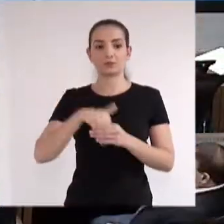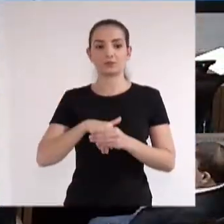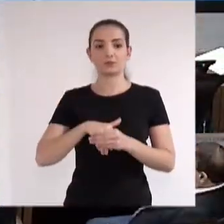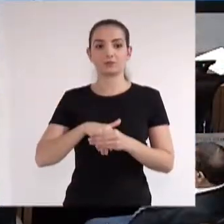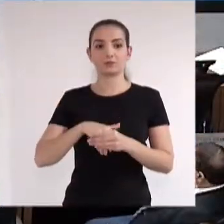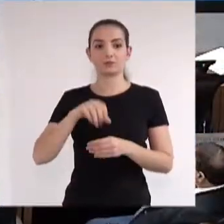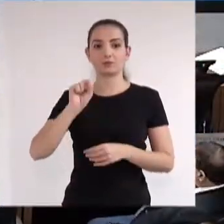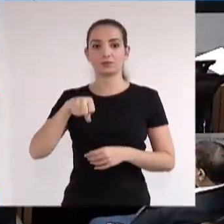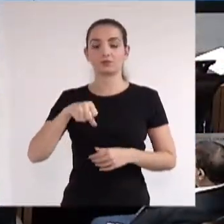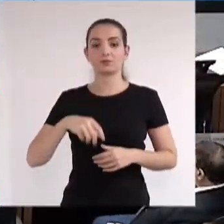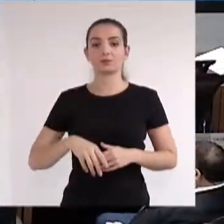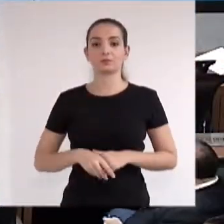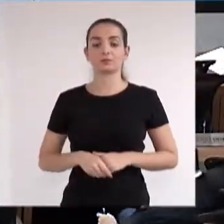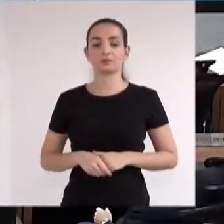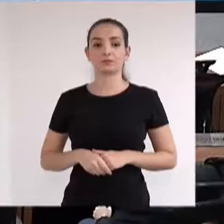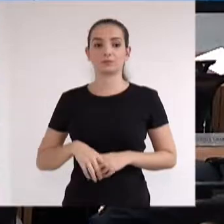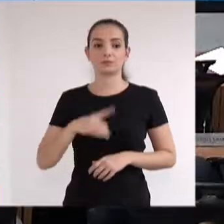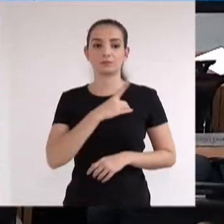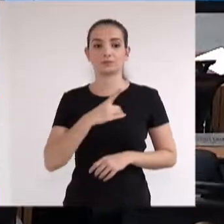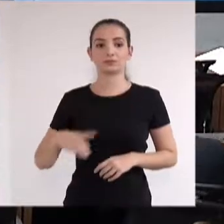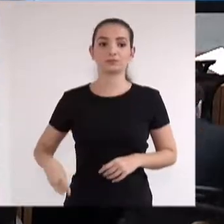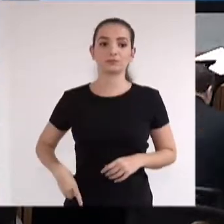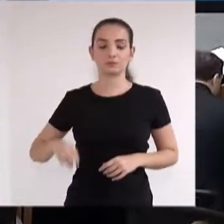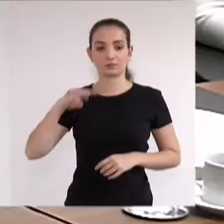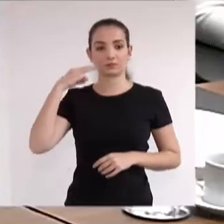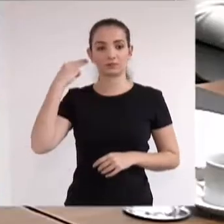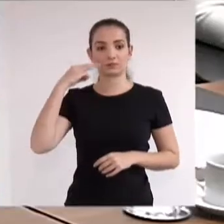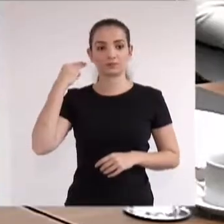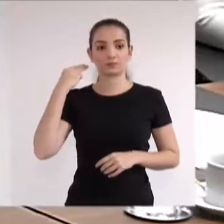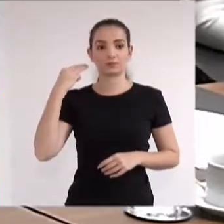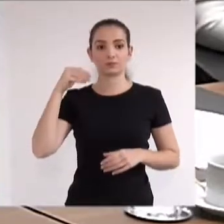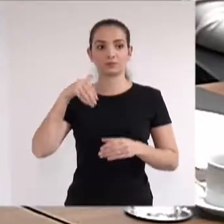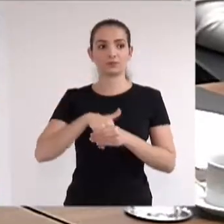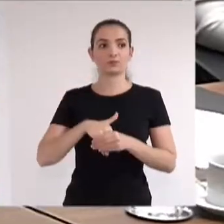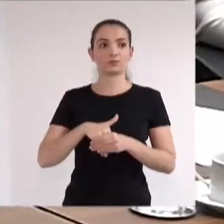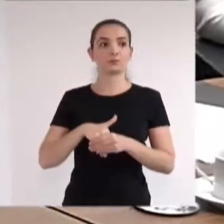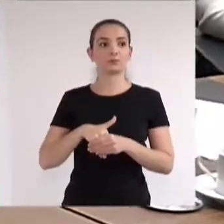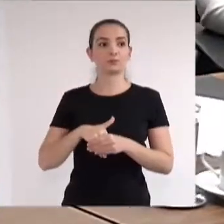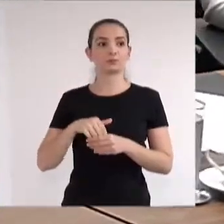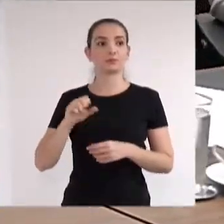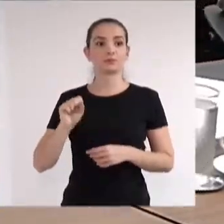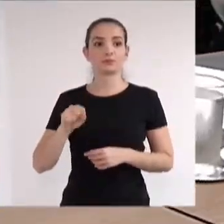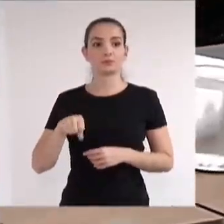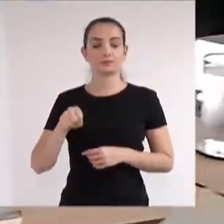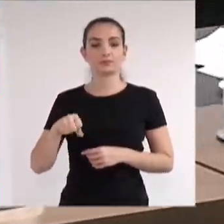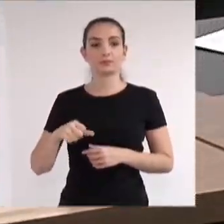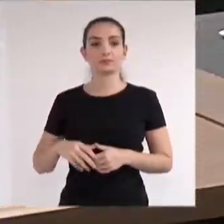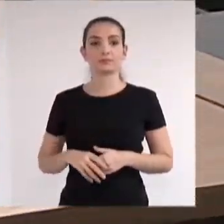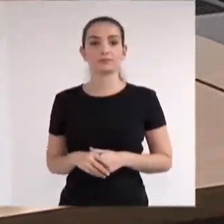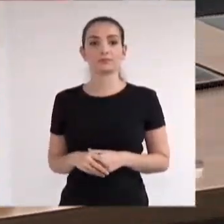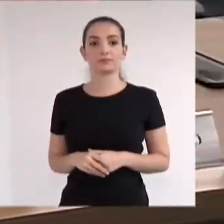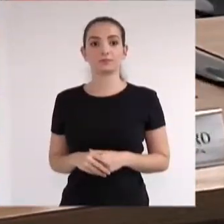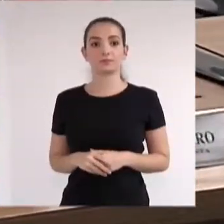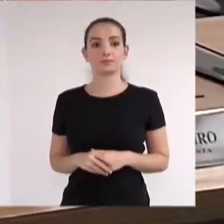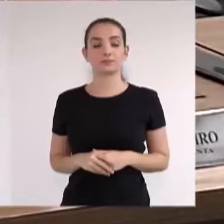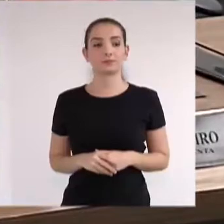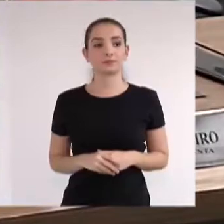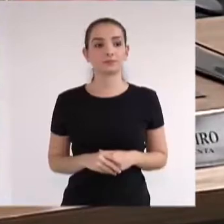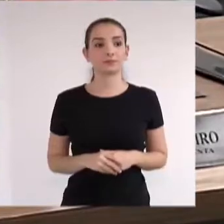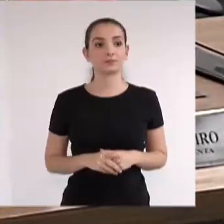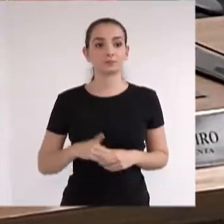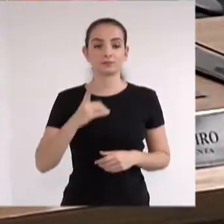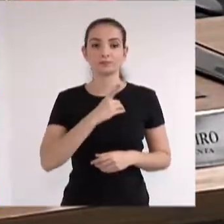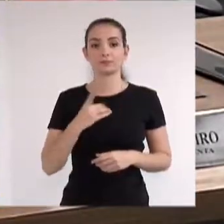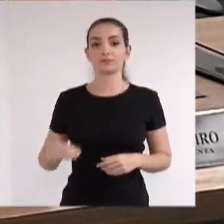Herculano Borges vota sim. Deputada Mara Caseiro. Deputada Mara Caseiro vota sim. Deputado